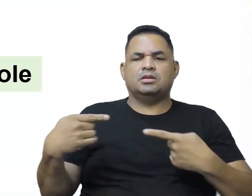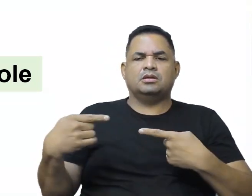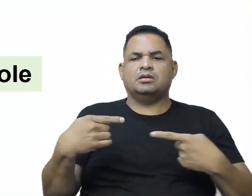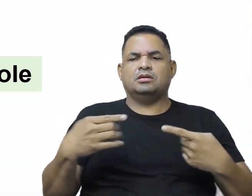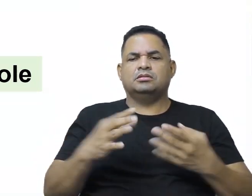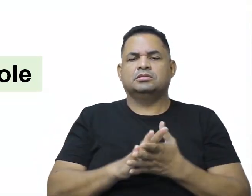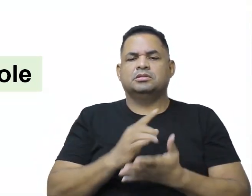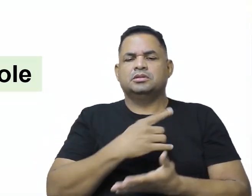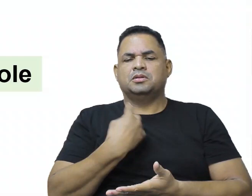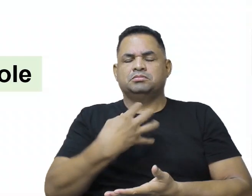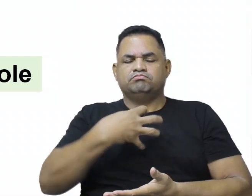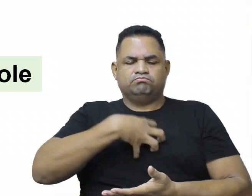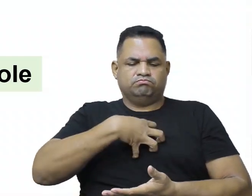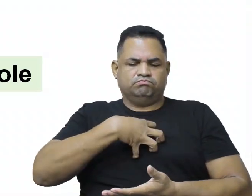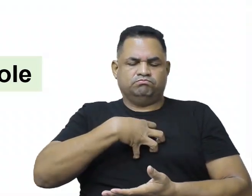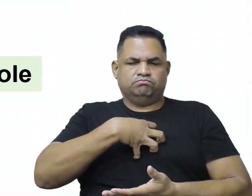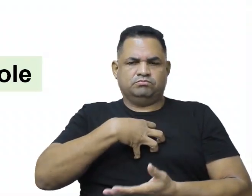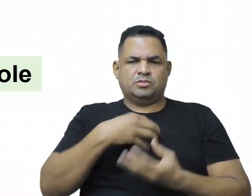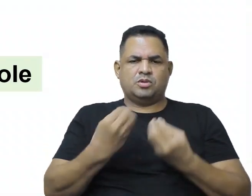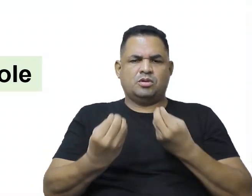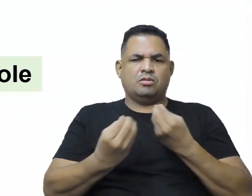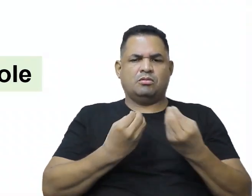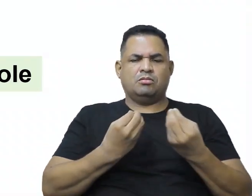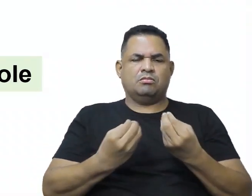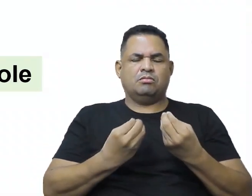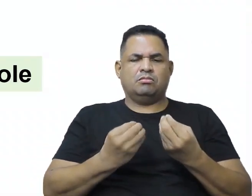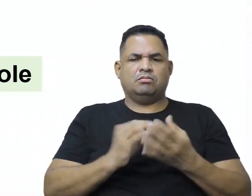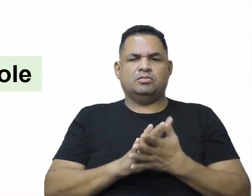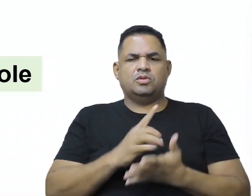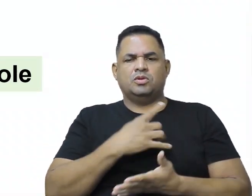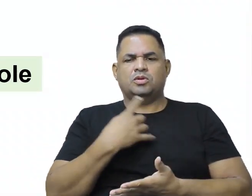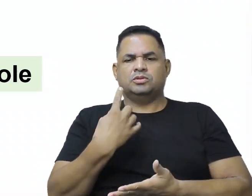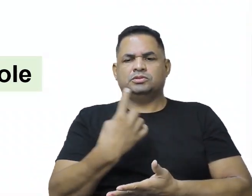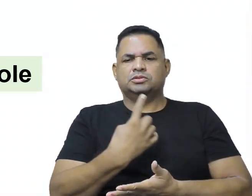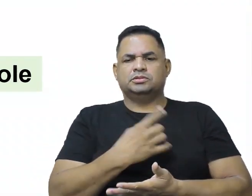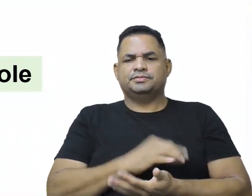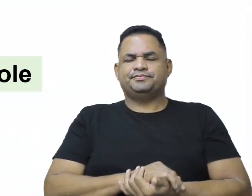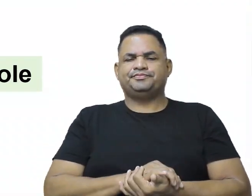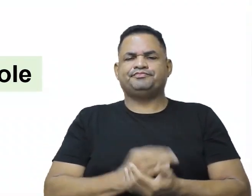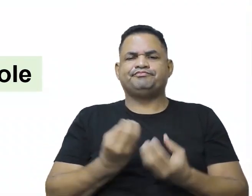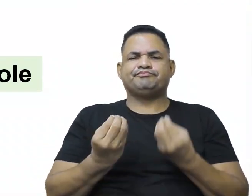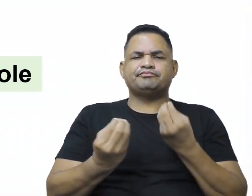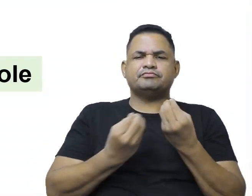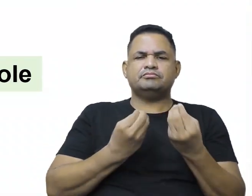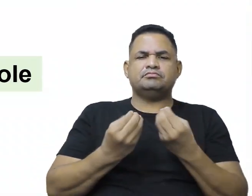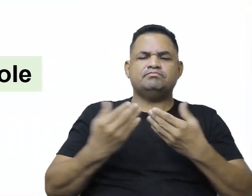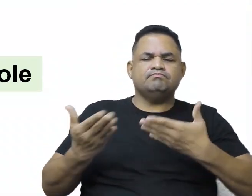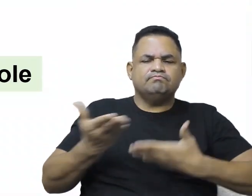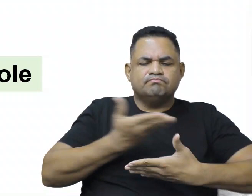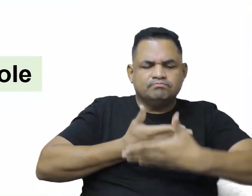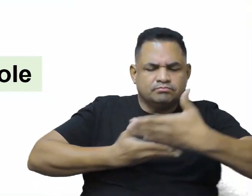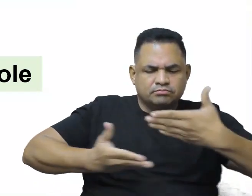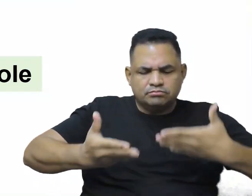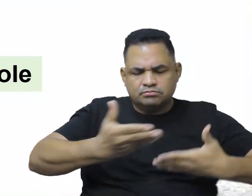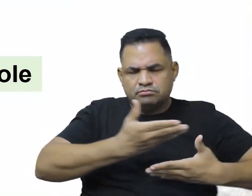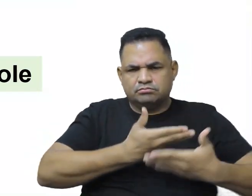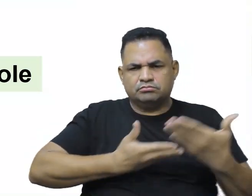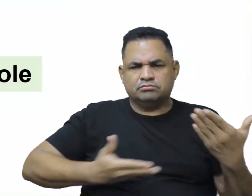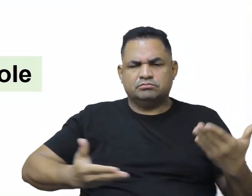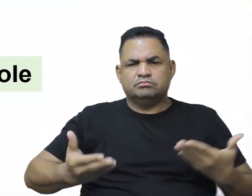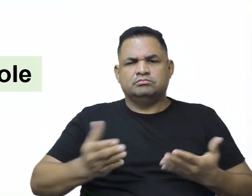ao que sentimos né como sentimos é como que essas relações